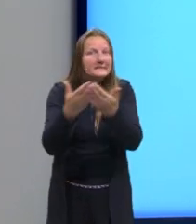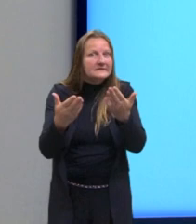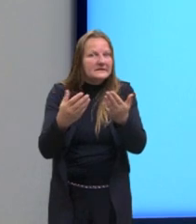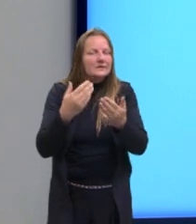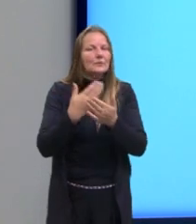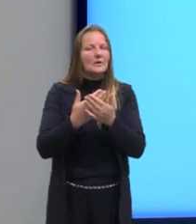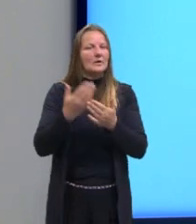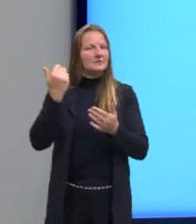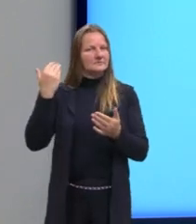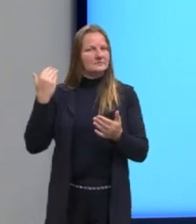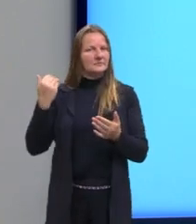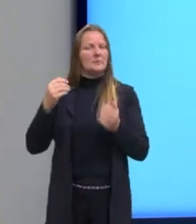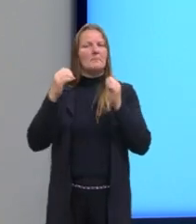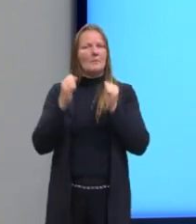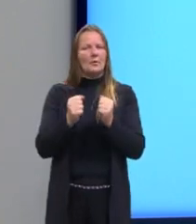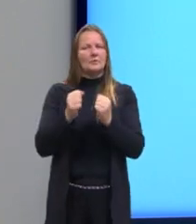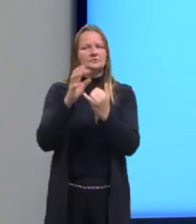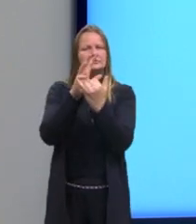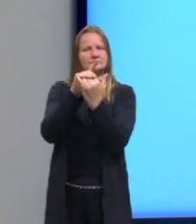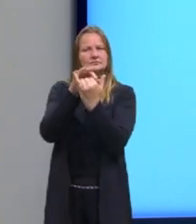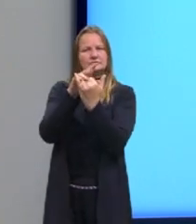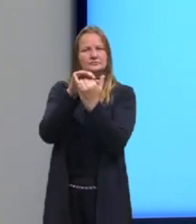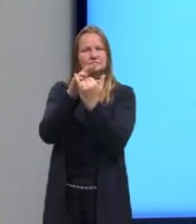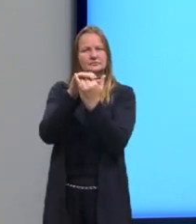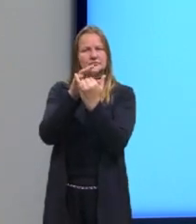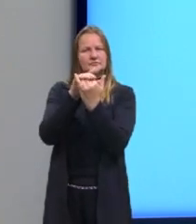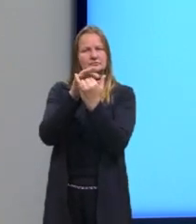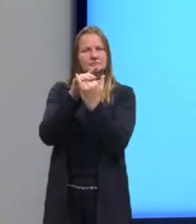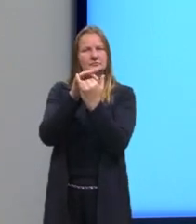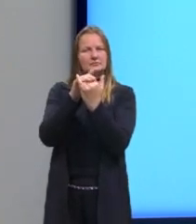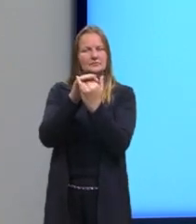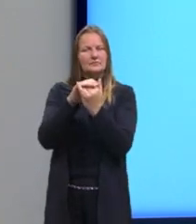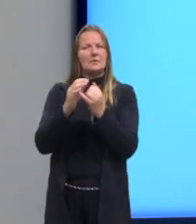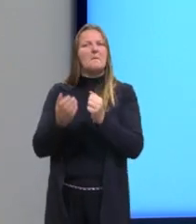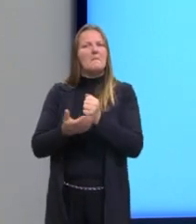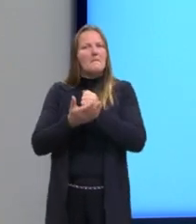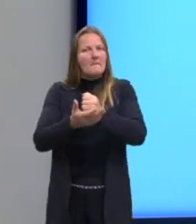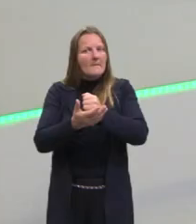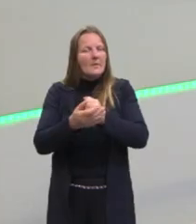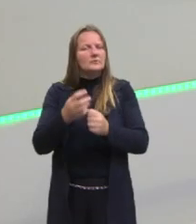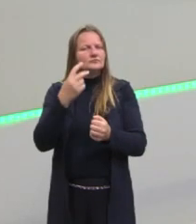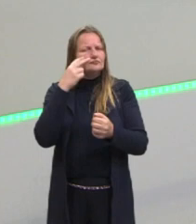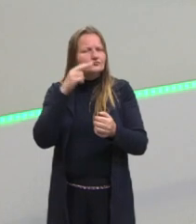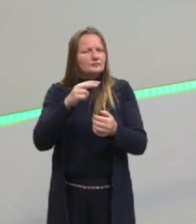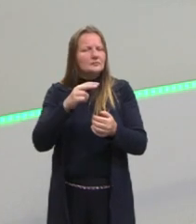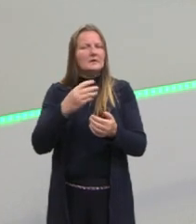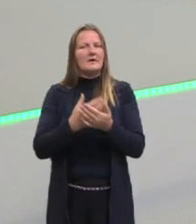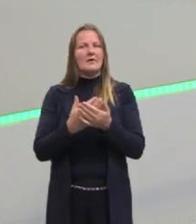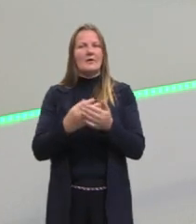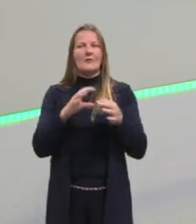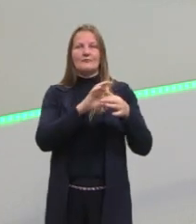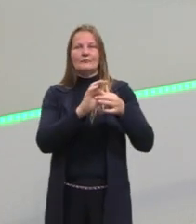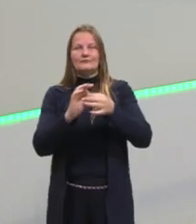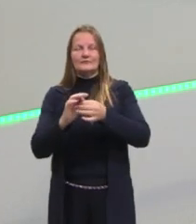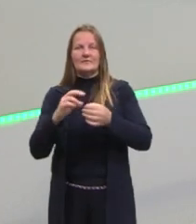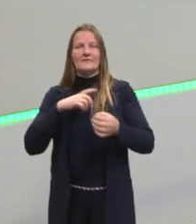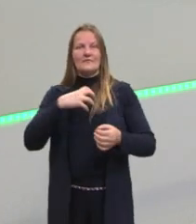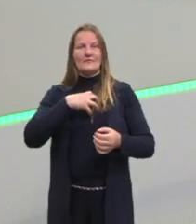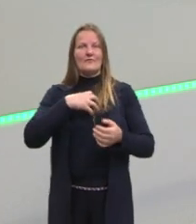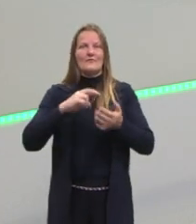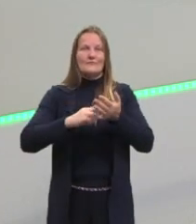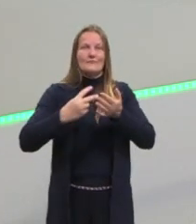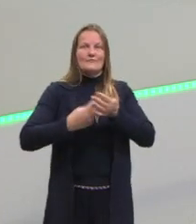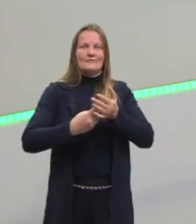dessas três aulas, pode retomar aí essa aula, pode dar uma olhadinha nela, porque a aula de hoje vai fazer mais